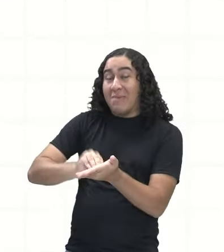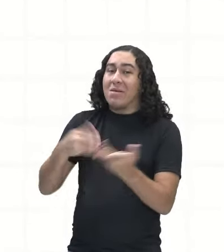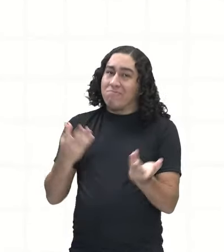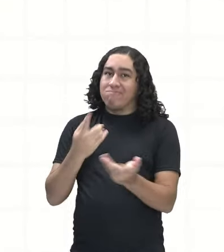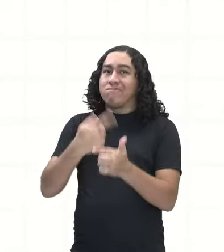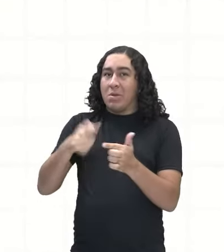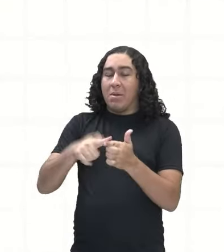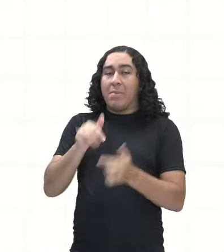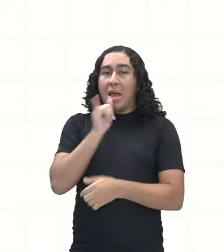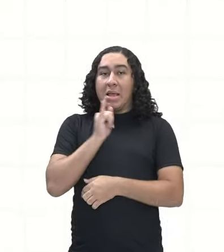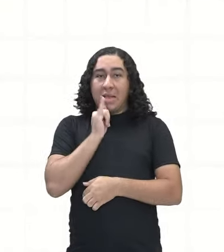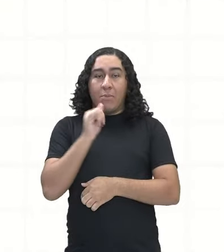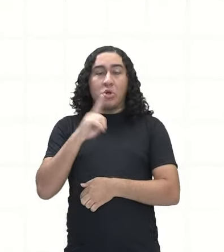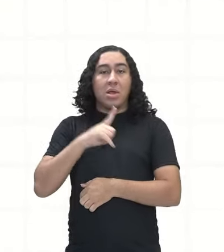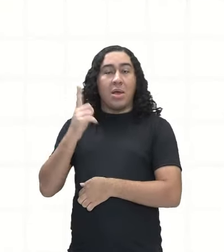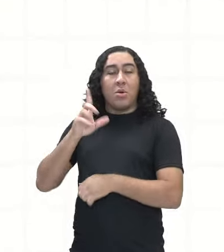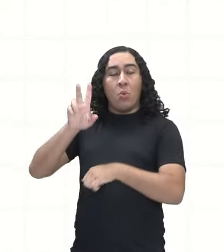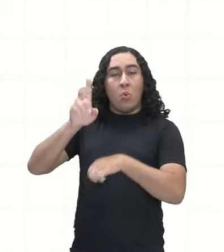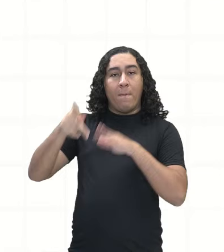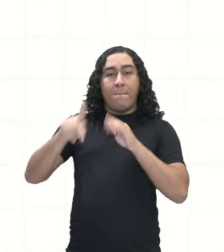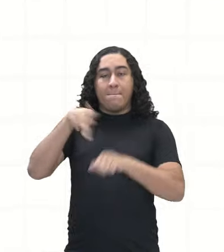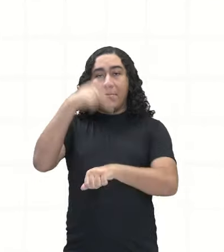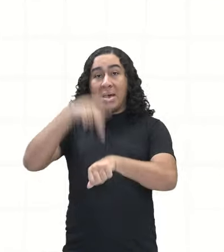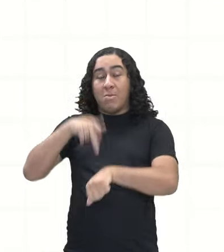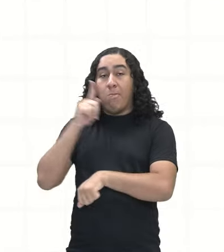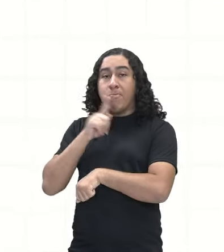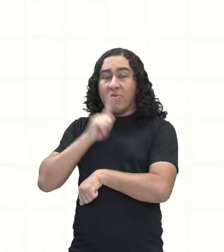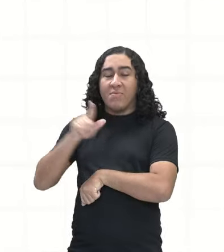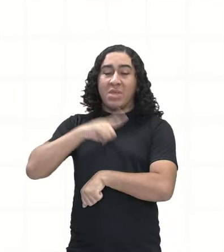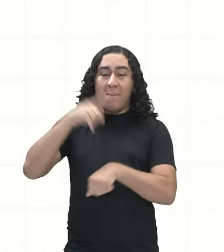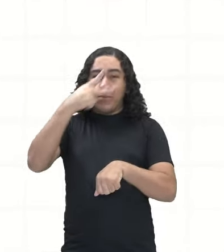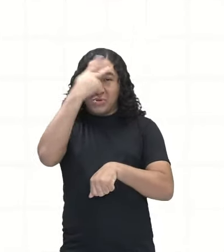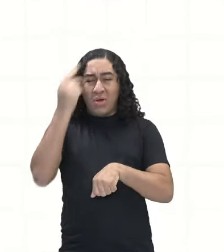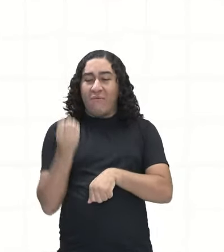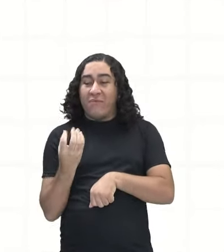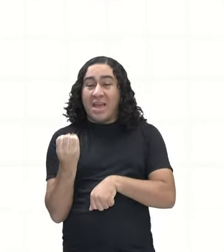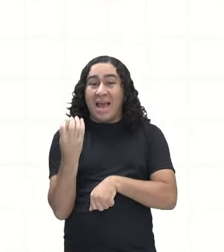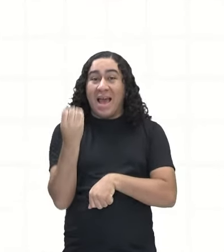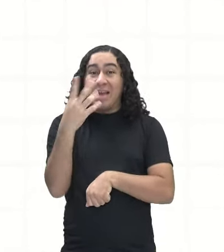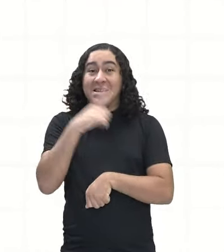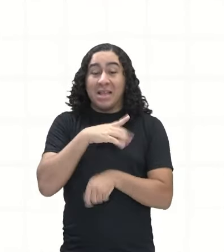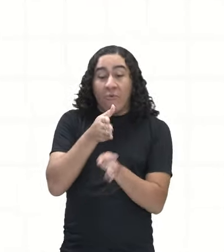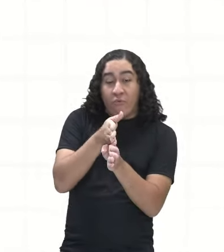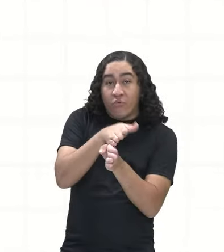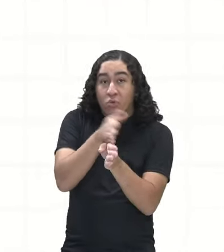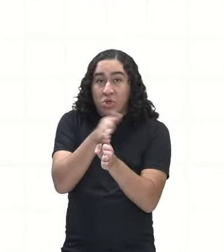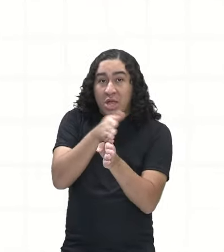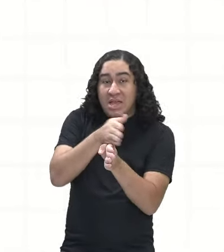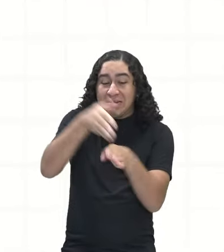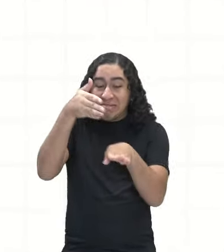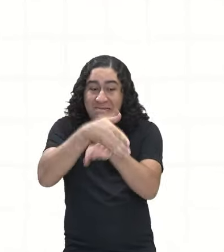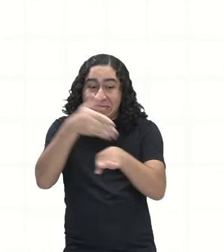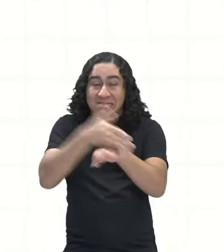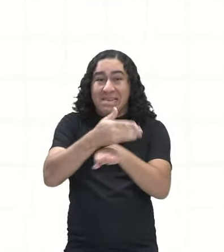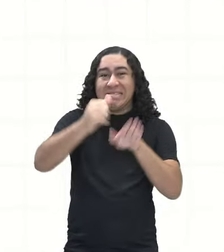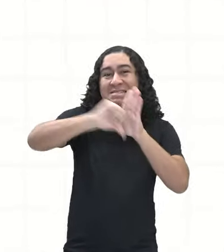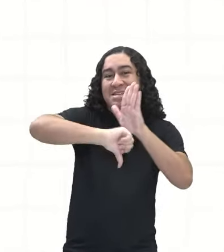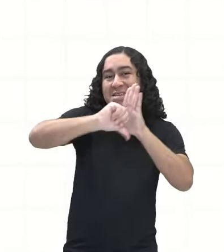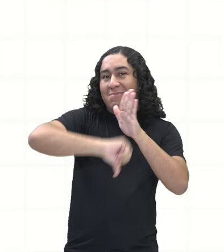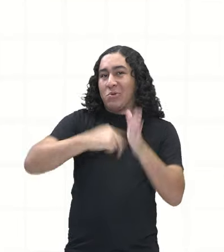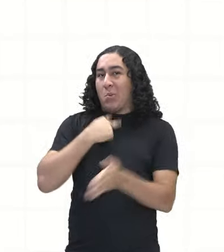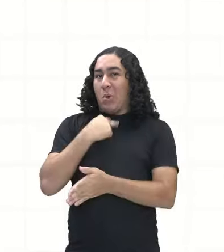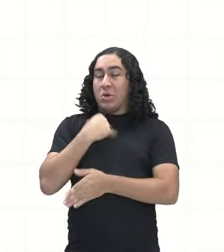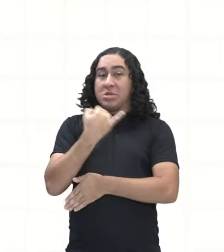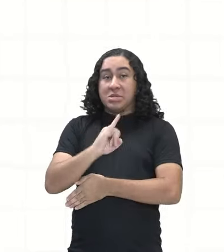Unidos Por exemplo tem muita gente que tenta entrar no país de uma forma ilegal Ali pela fronteira com o México tá isso é errado e se as